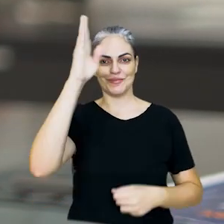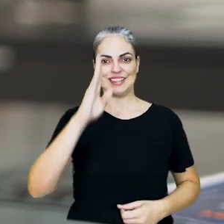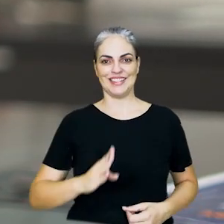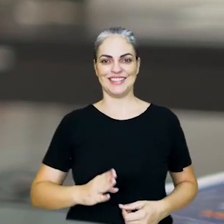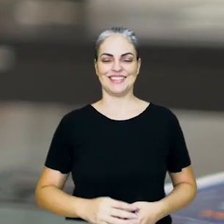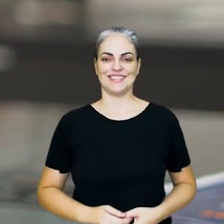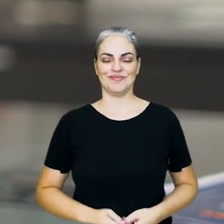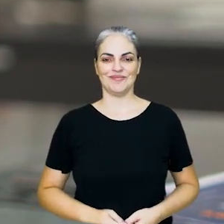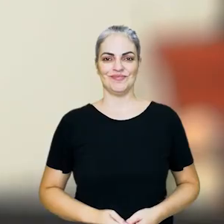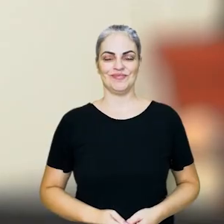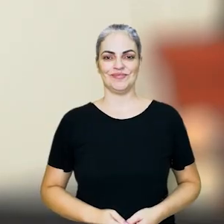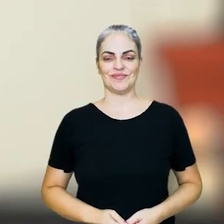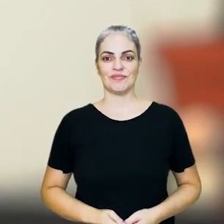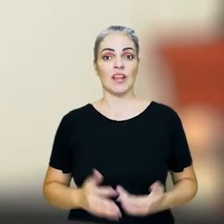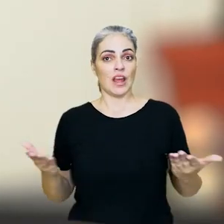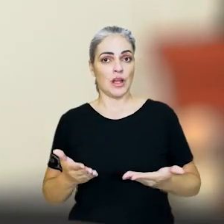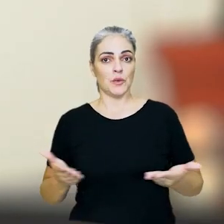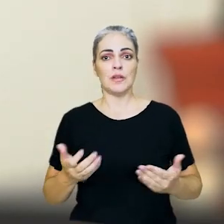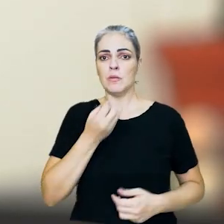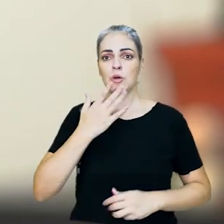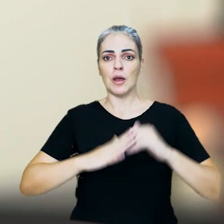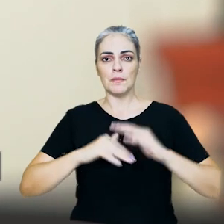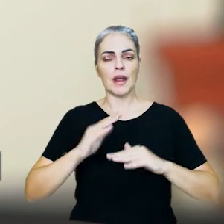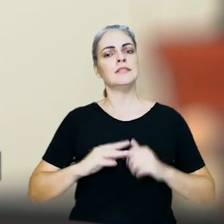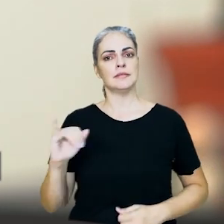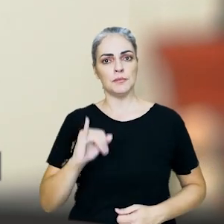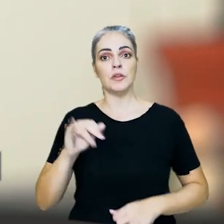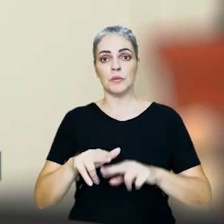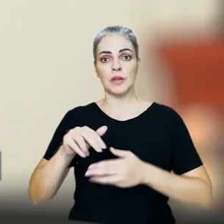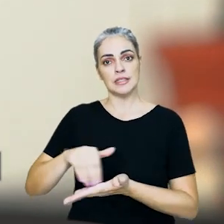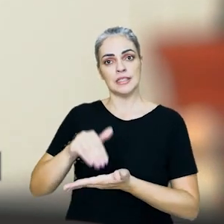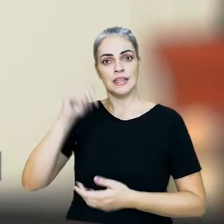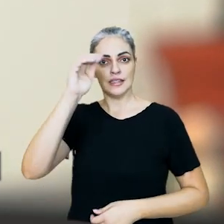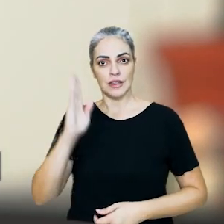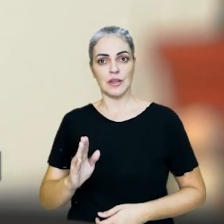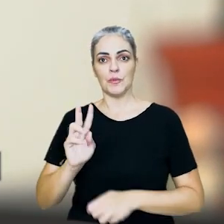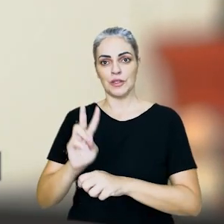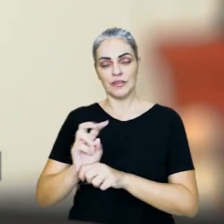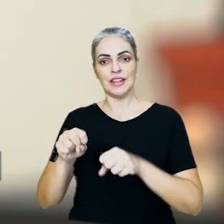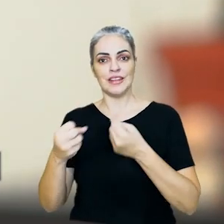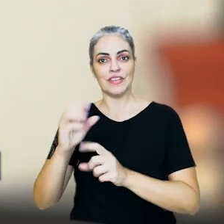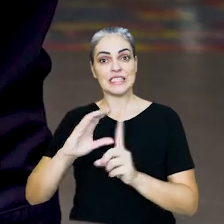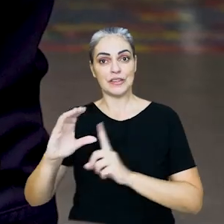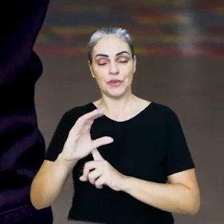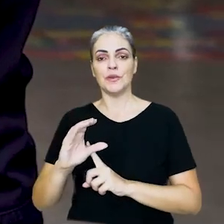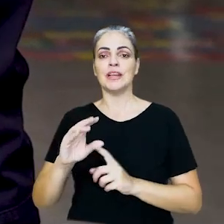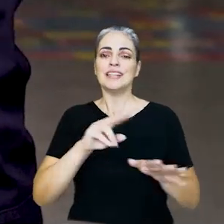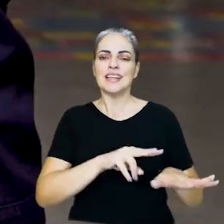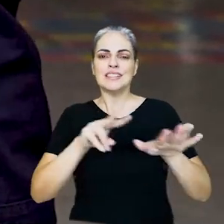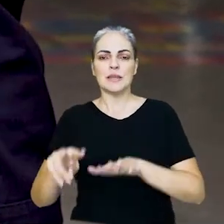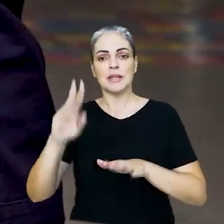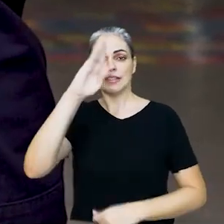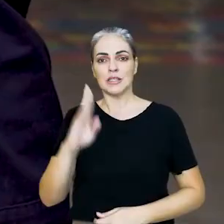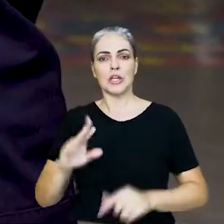dia das cidades brasileiras. A atualização do Banco de Boas Práticas foi uma entrega da Secretaria Nacional de Proteção e Defesa Civil na